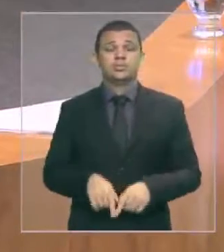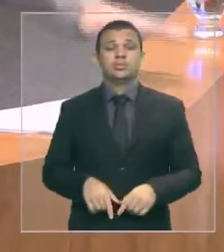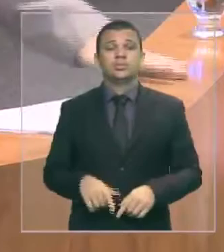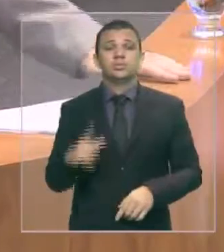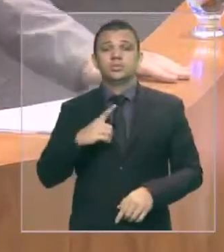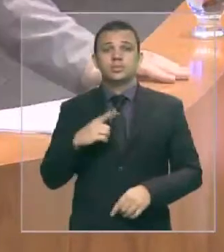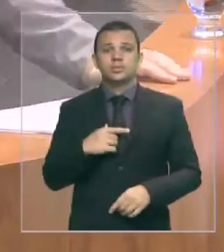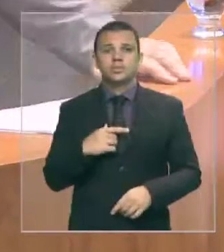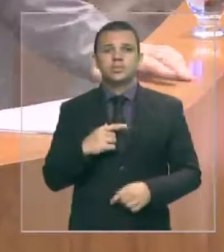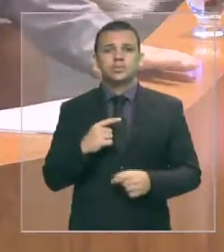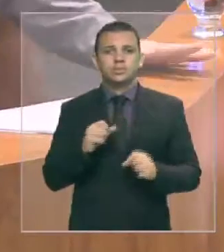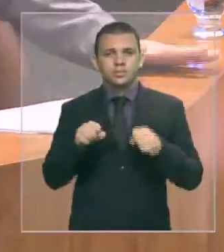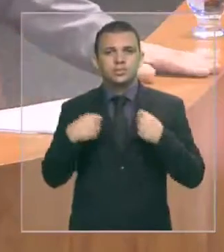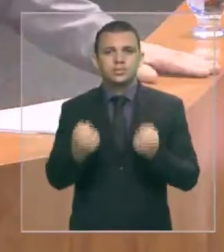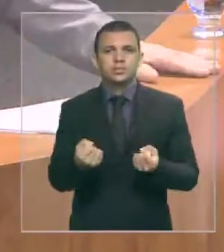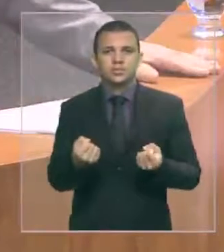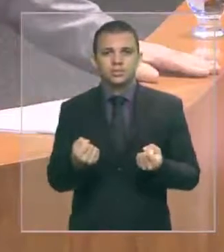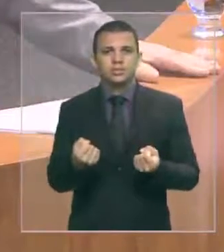busca